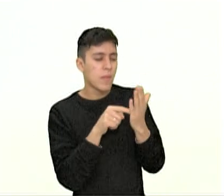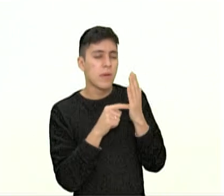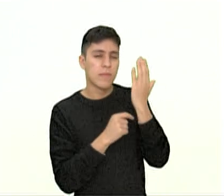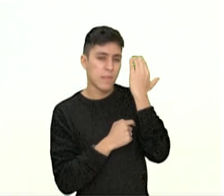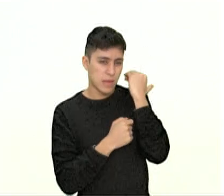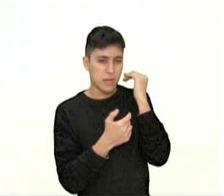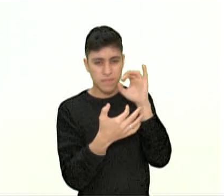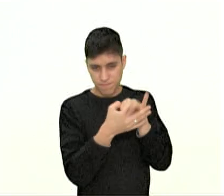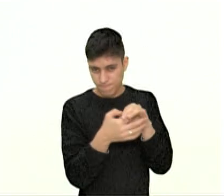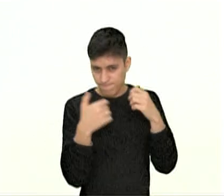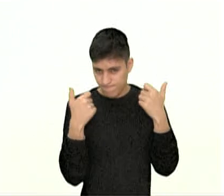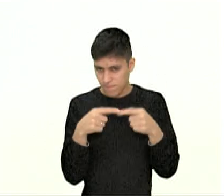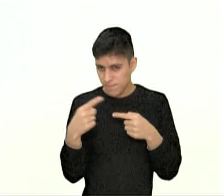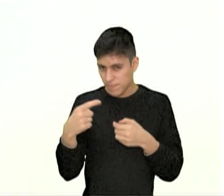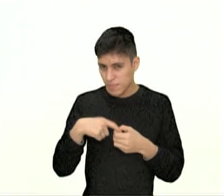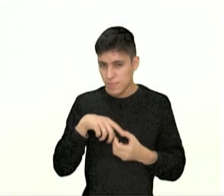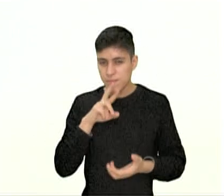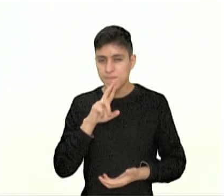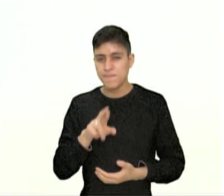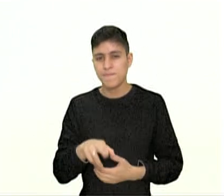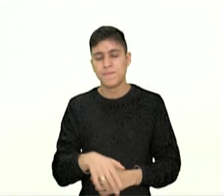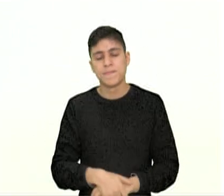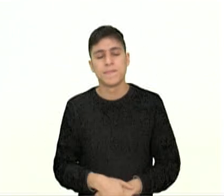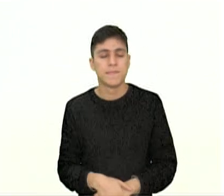passado. E logo, logo eu volto com a resposta.